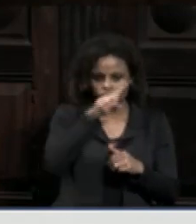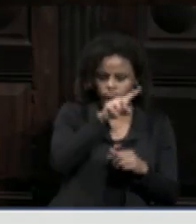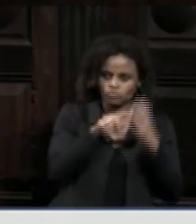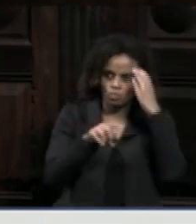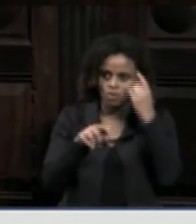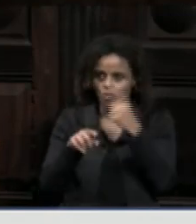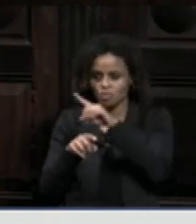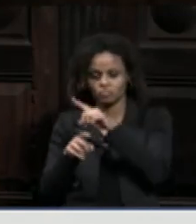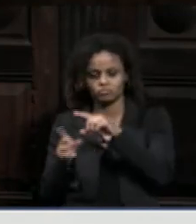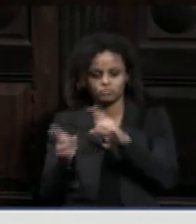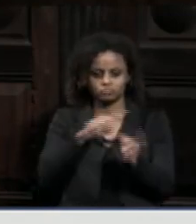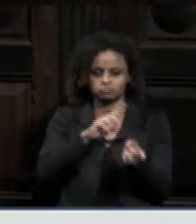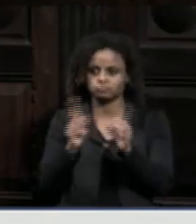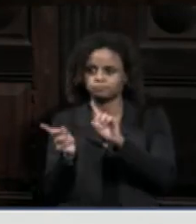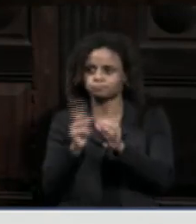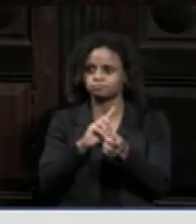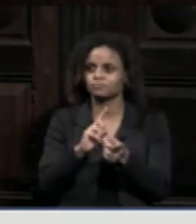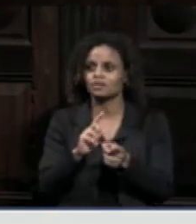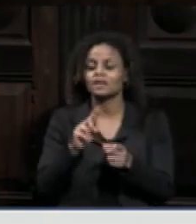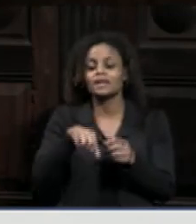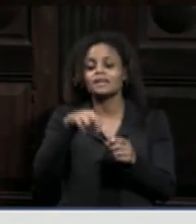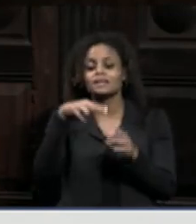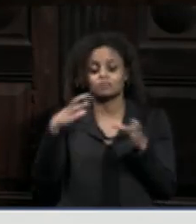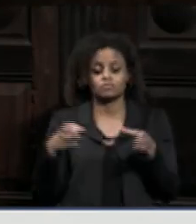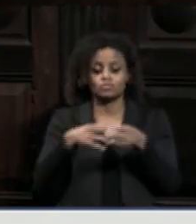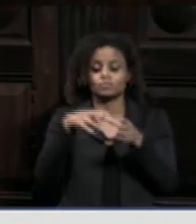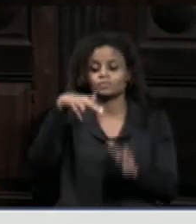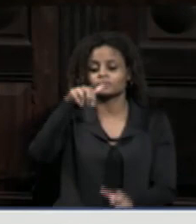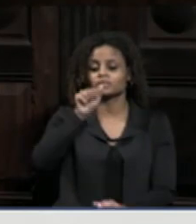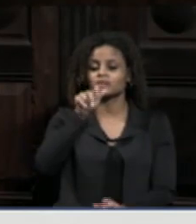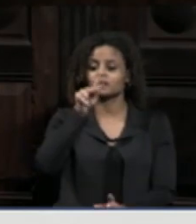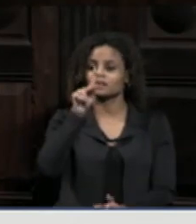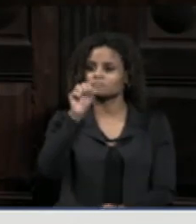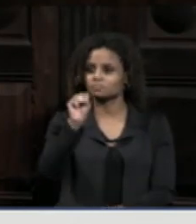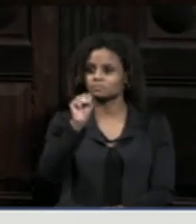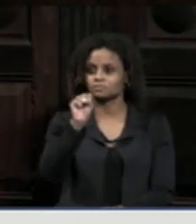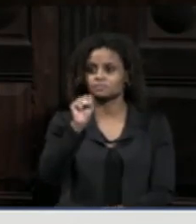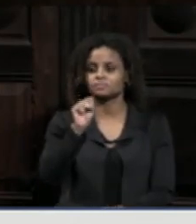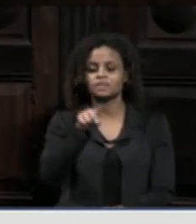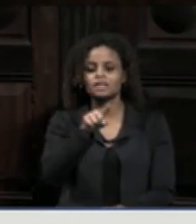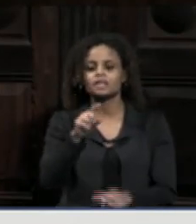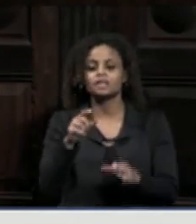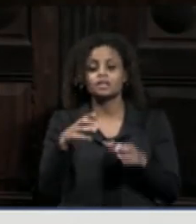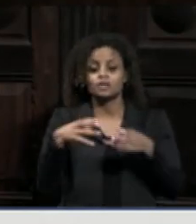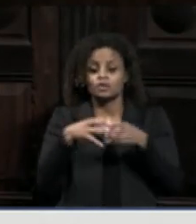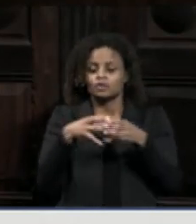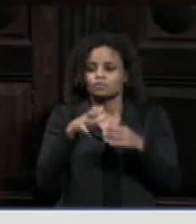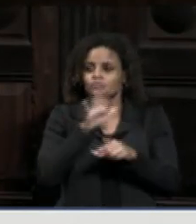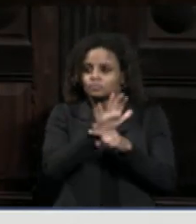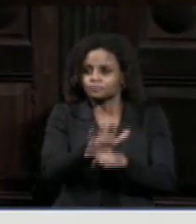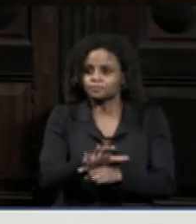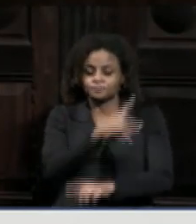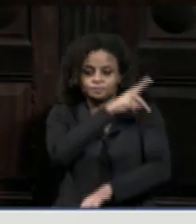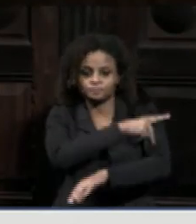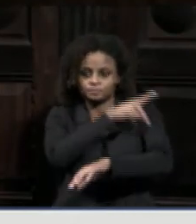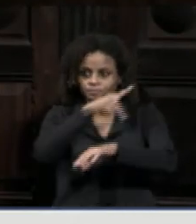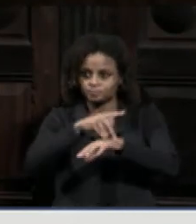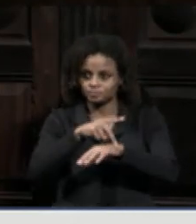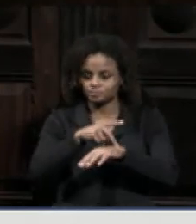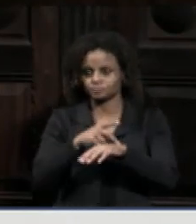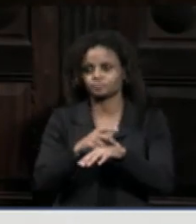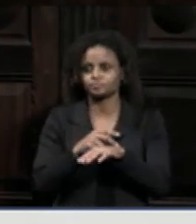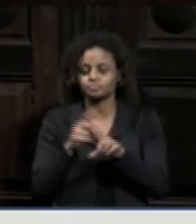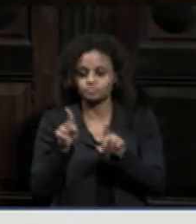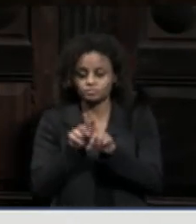NAPES é o nosso núcleo, o Núcleo de Apoio Pedagógico à Educação Especial, e o CAIS.